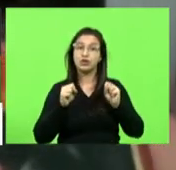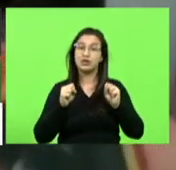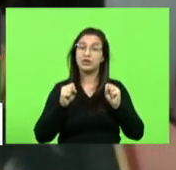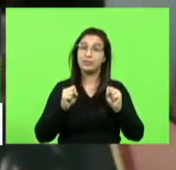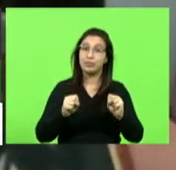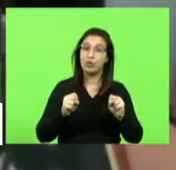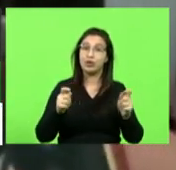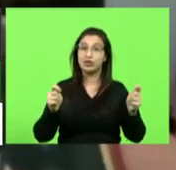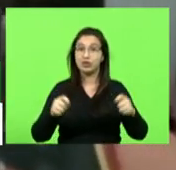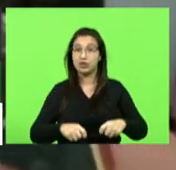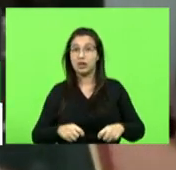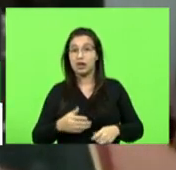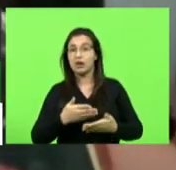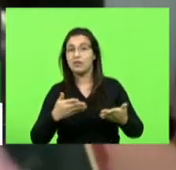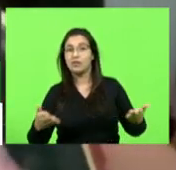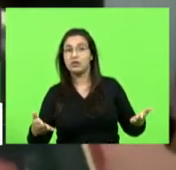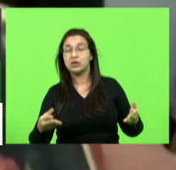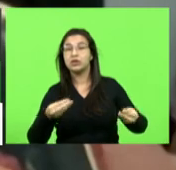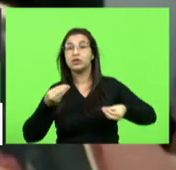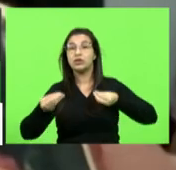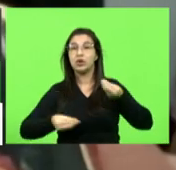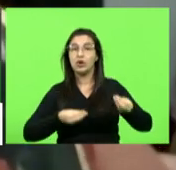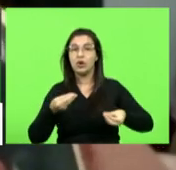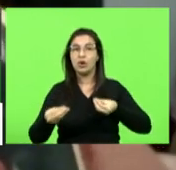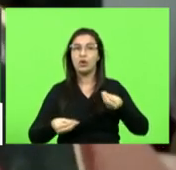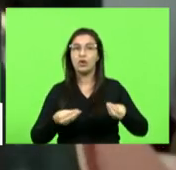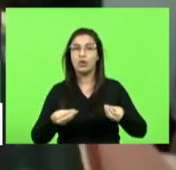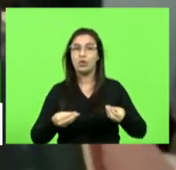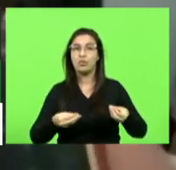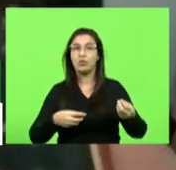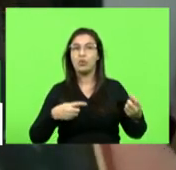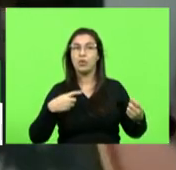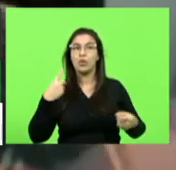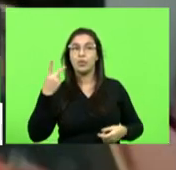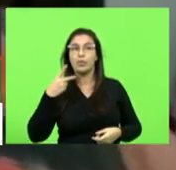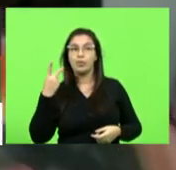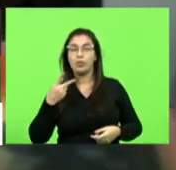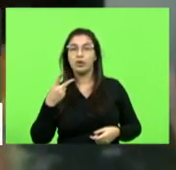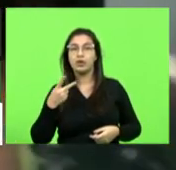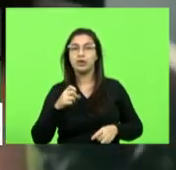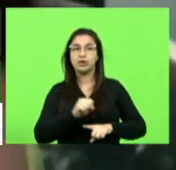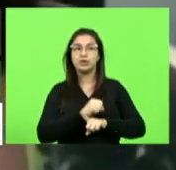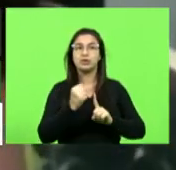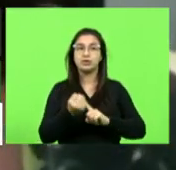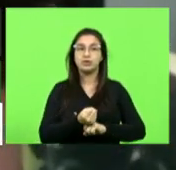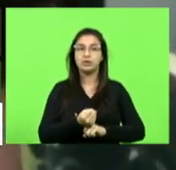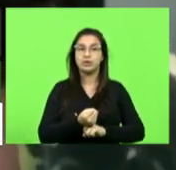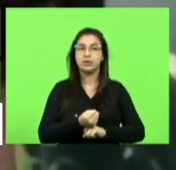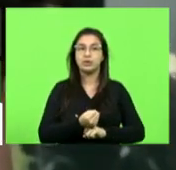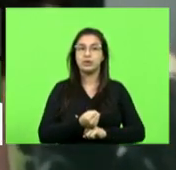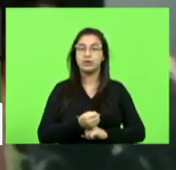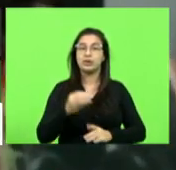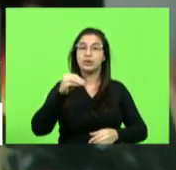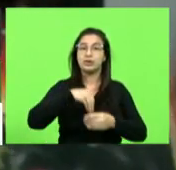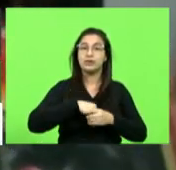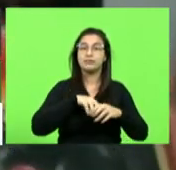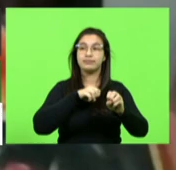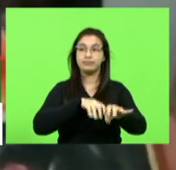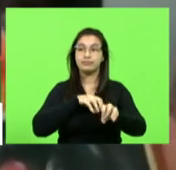que você coloca a agenda de uma política como assistência social dentro da educação. Né?